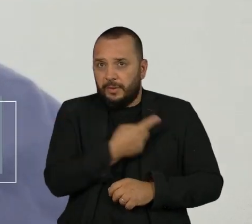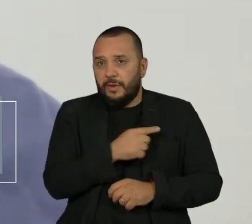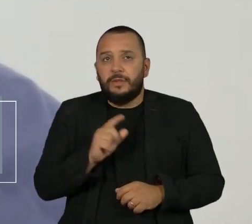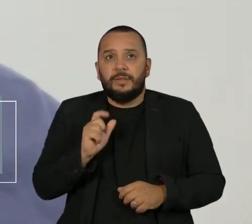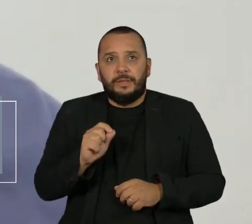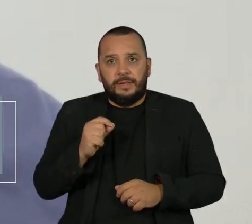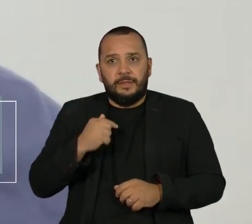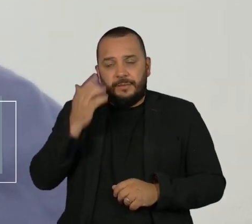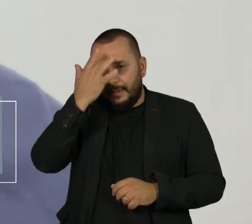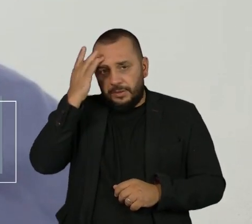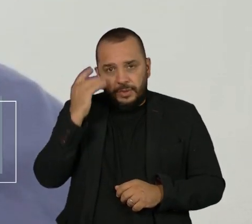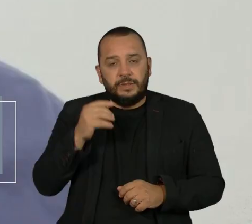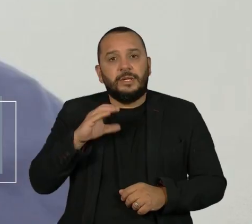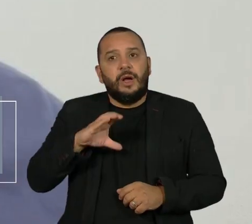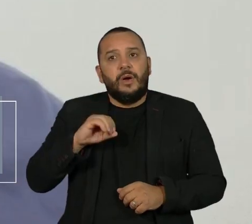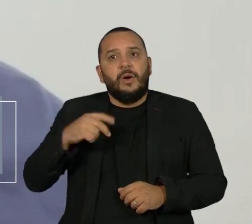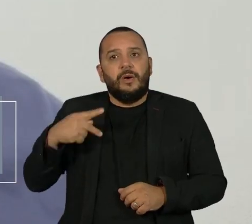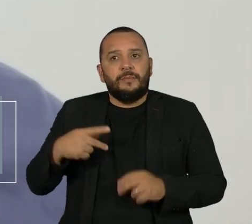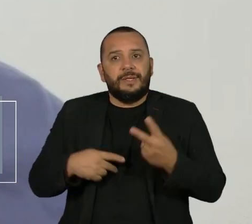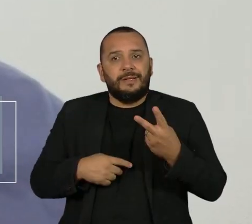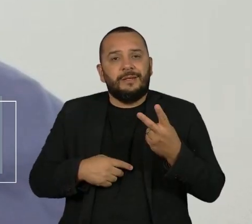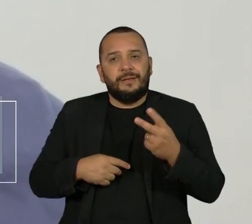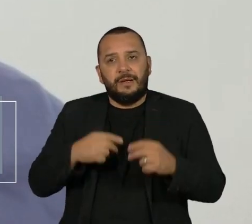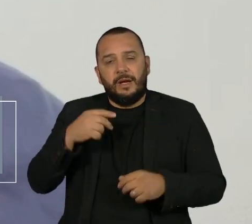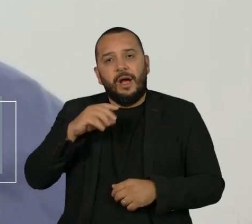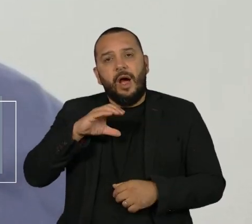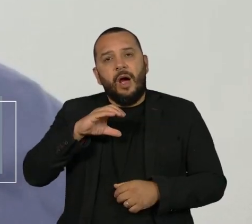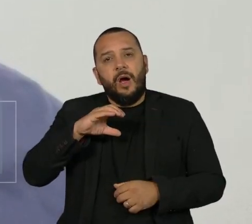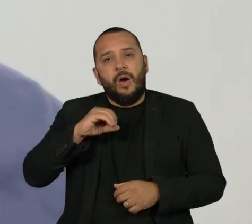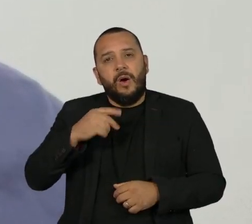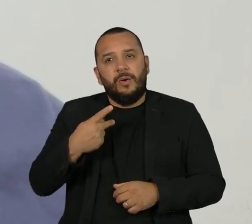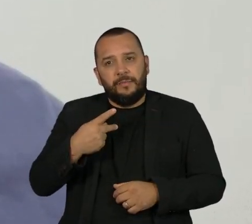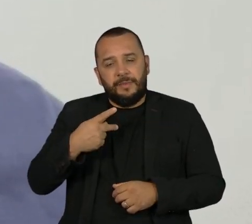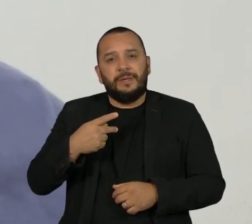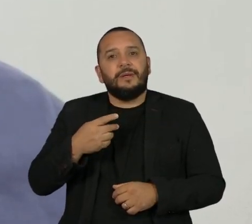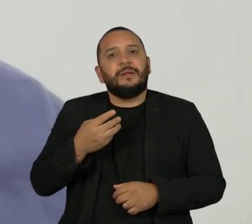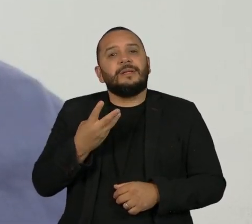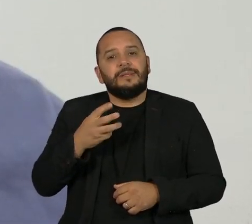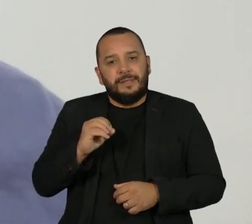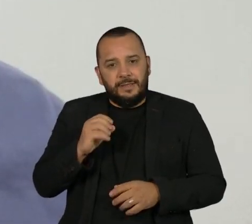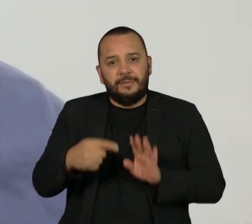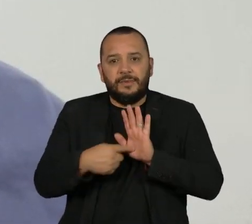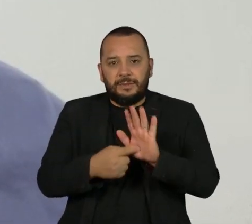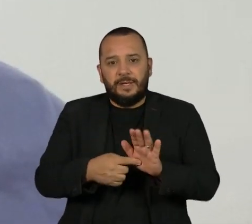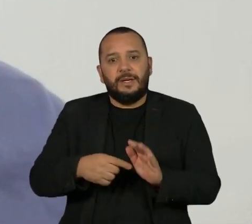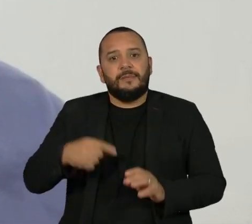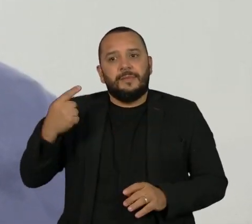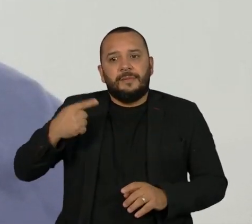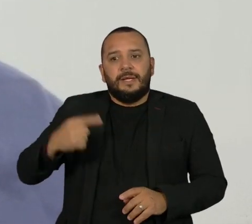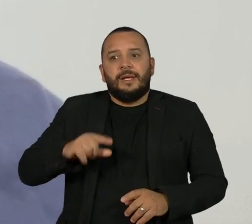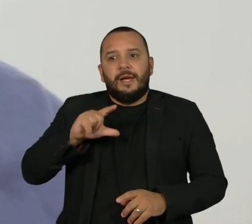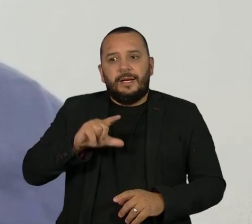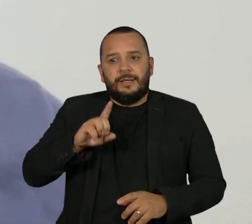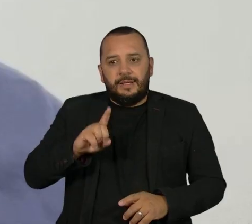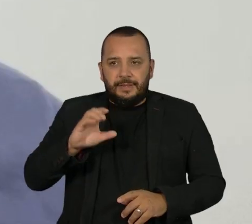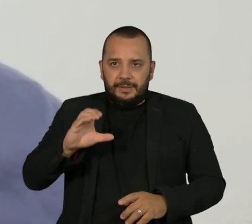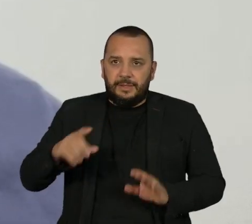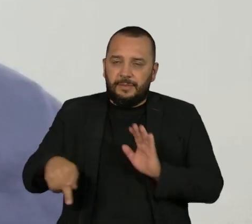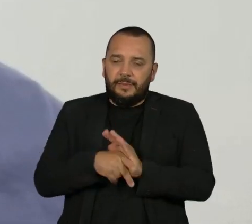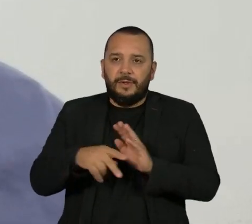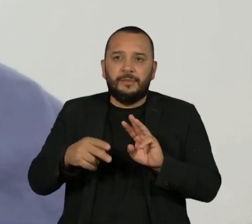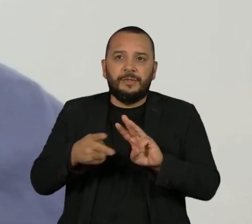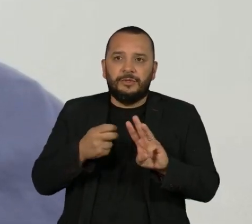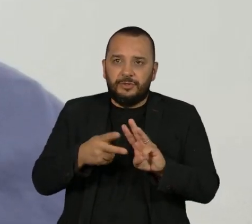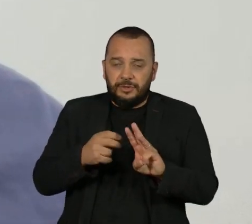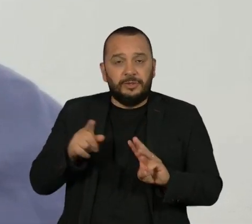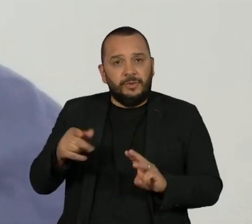na COP30, apresentar a primeira NDC indígena, né? Já que os governos também estão